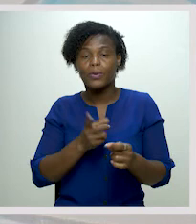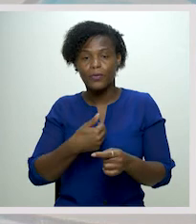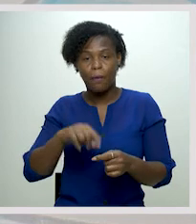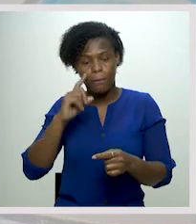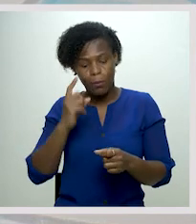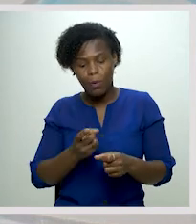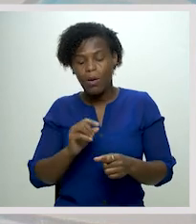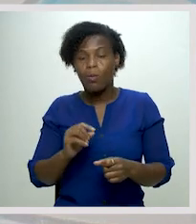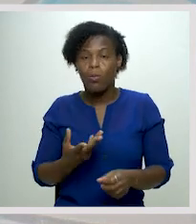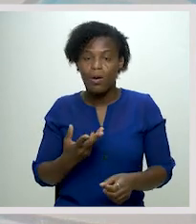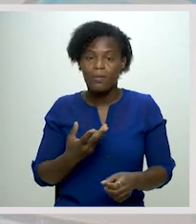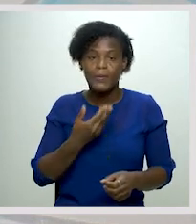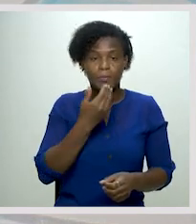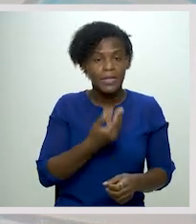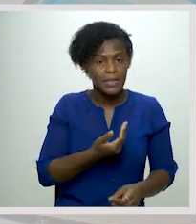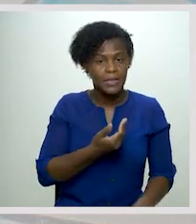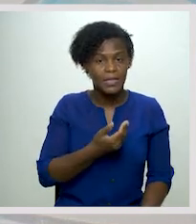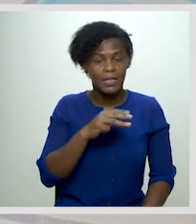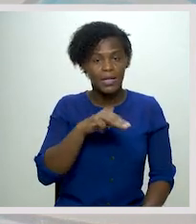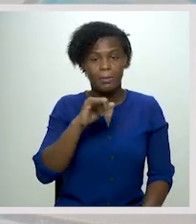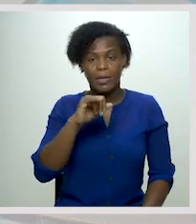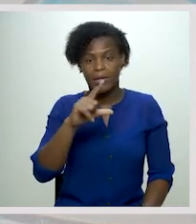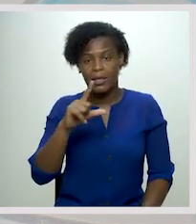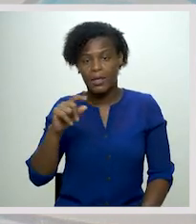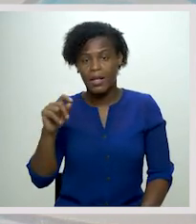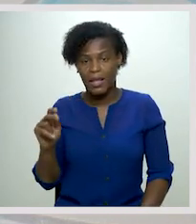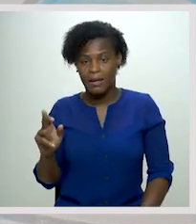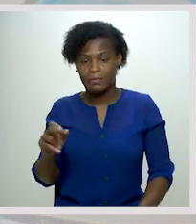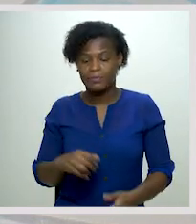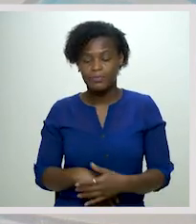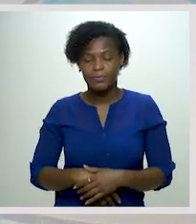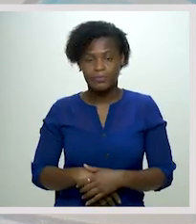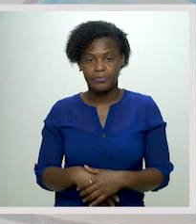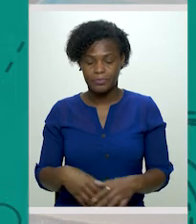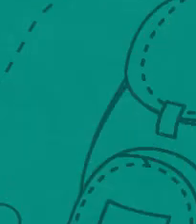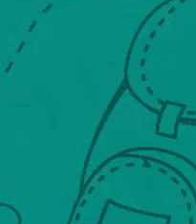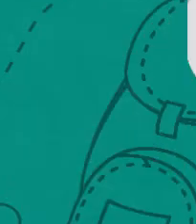do que procurávamos quanto à experiência de Miller.